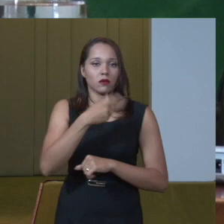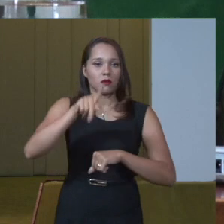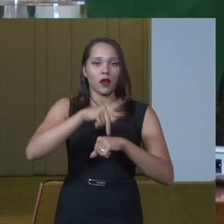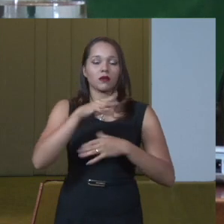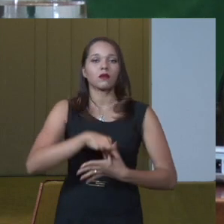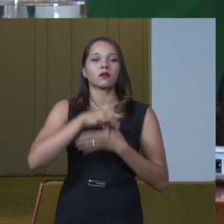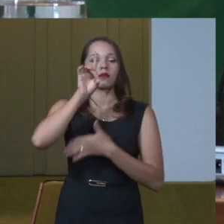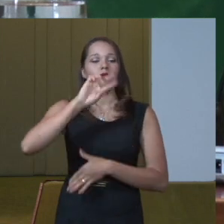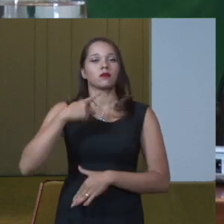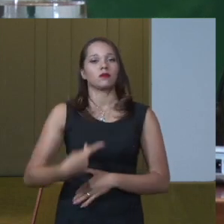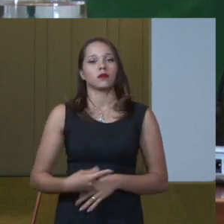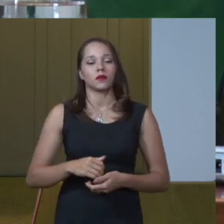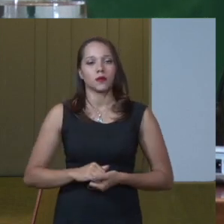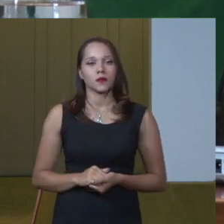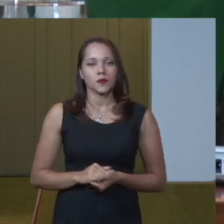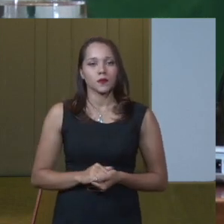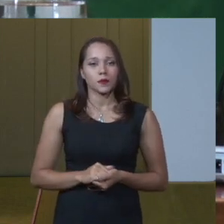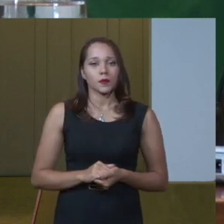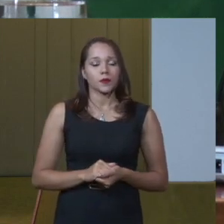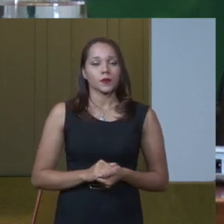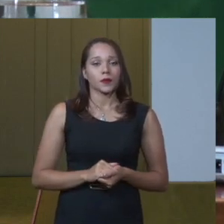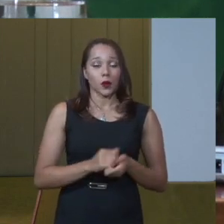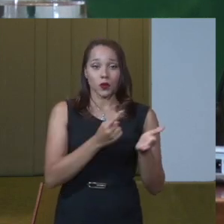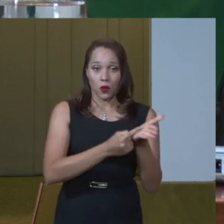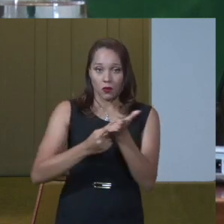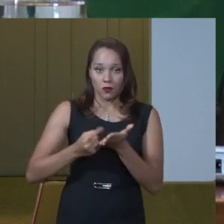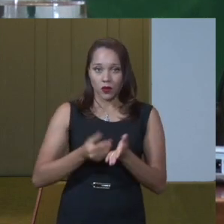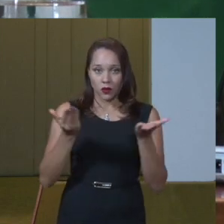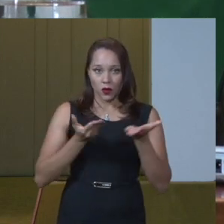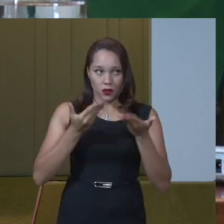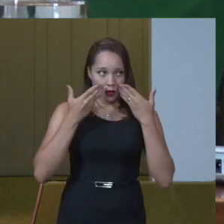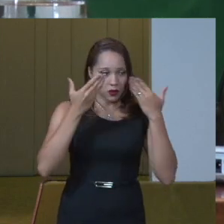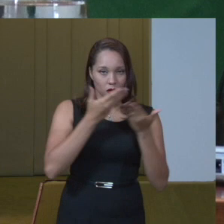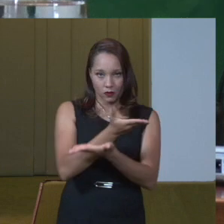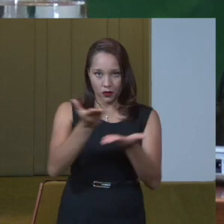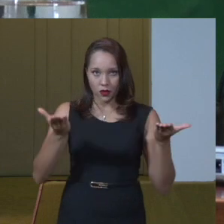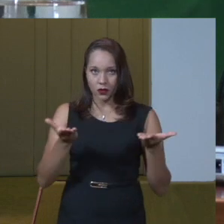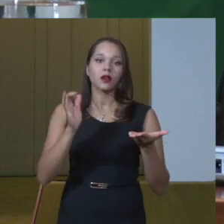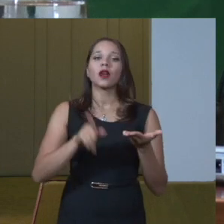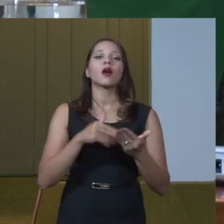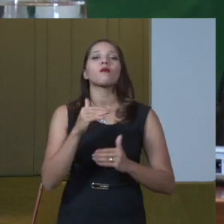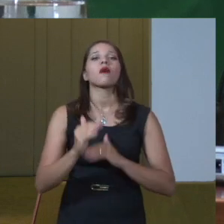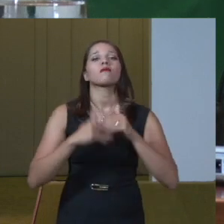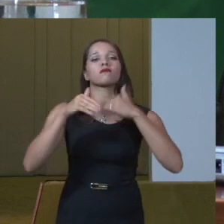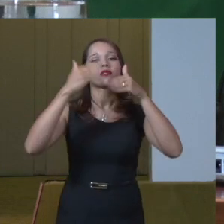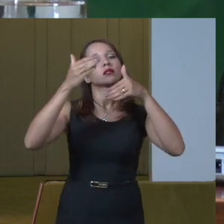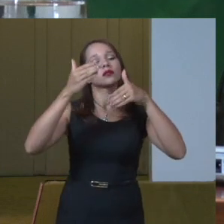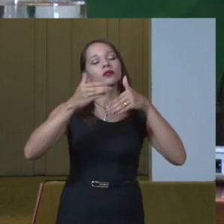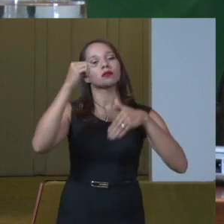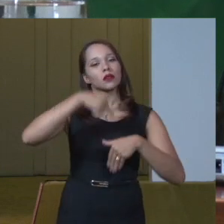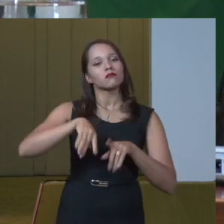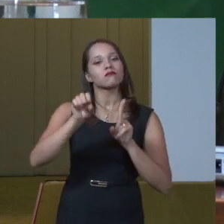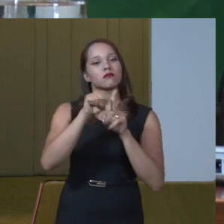no Conselho de Direitos Humanos. Os compromissos que hoje apresentamos aos senhores representam um avanço progressivo de